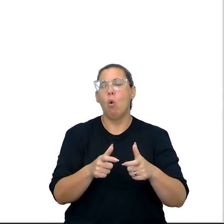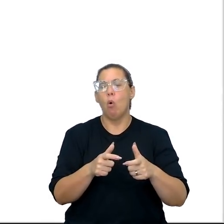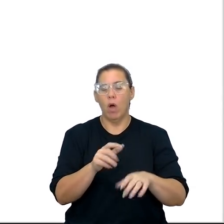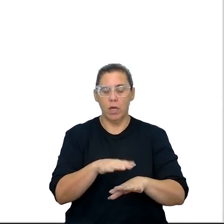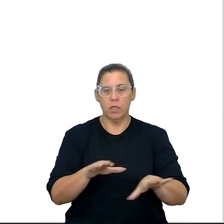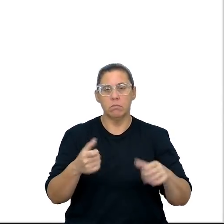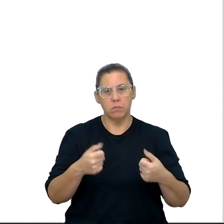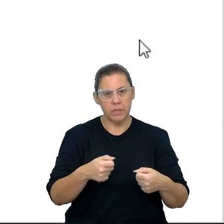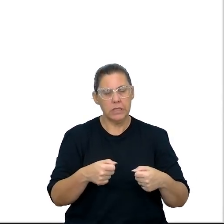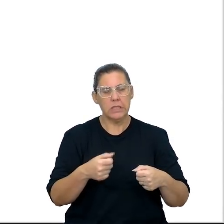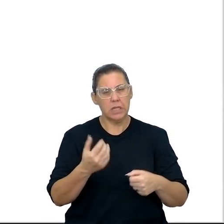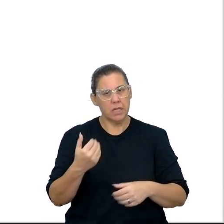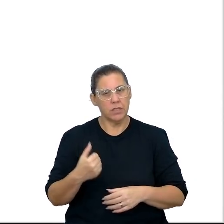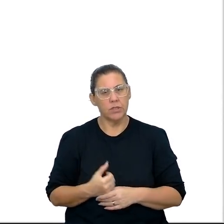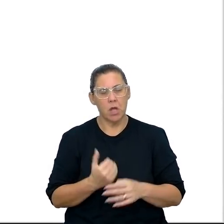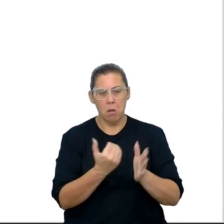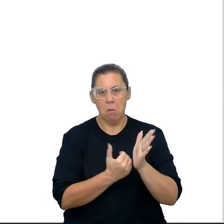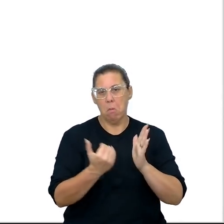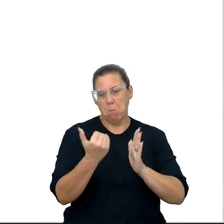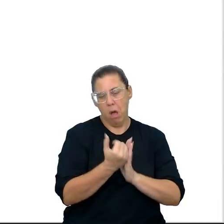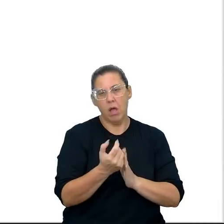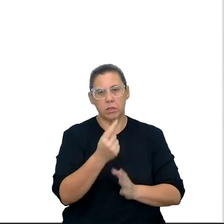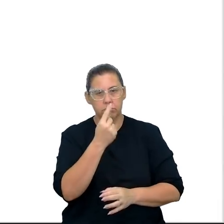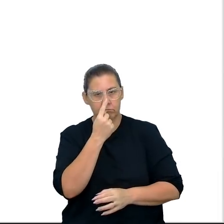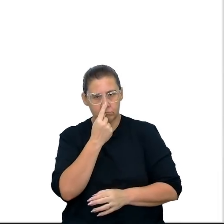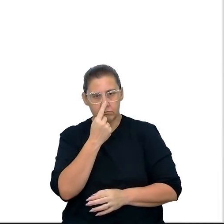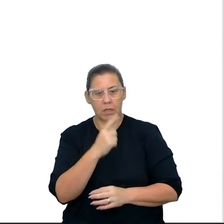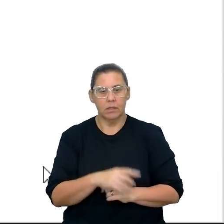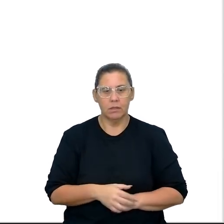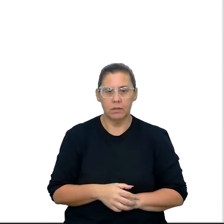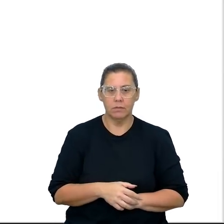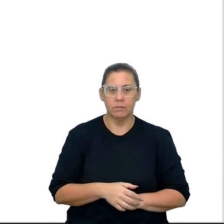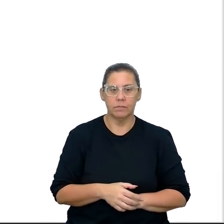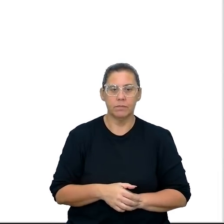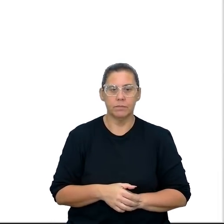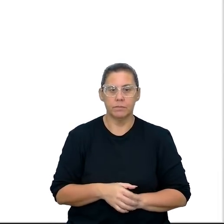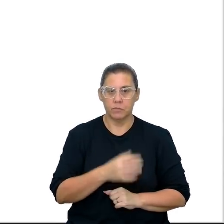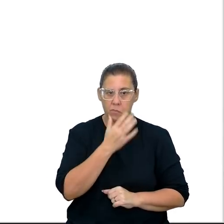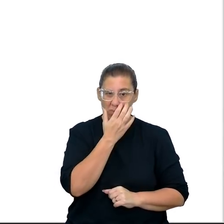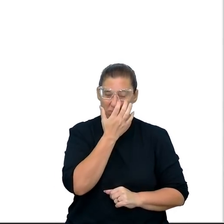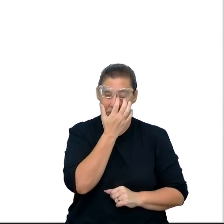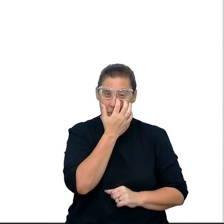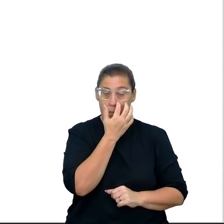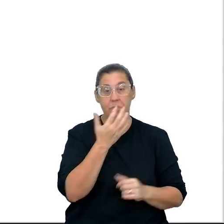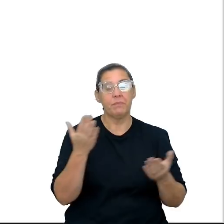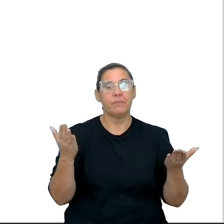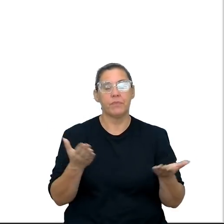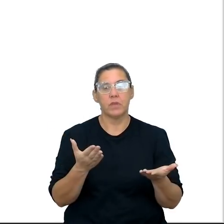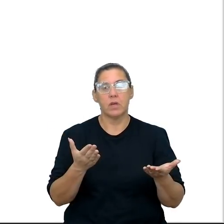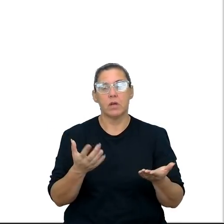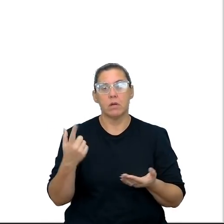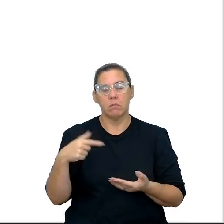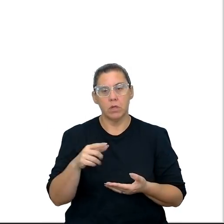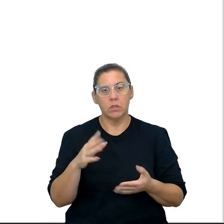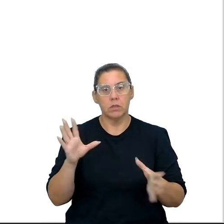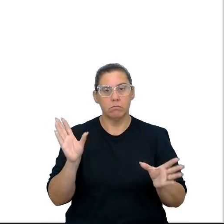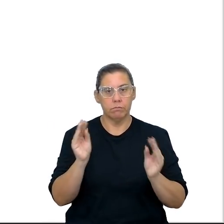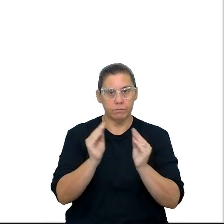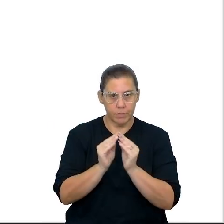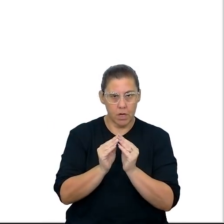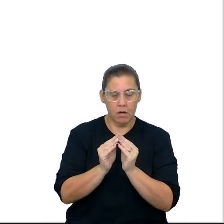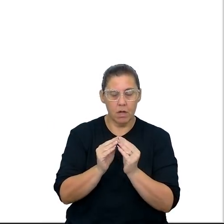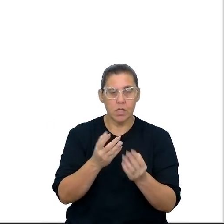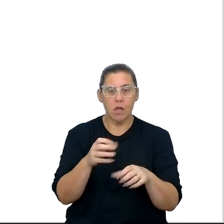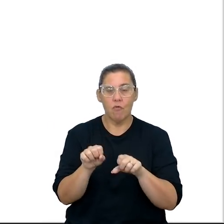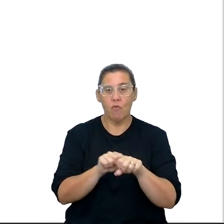precisam de mais aproximações. E agora, para a gente sistematizar a